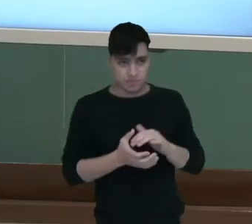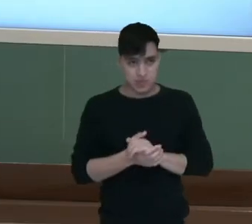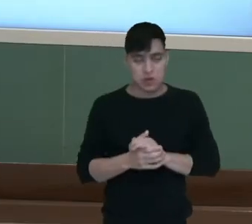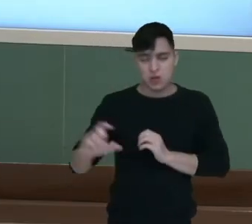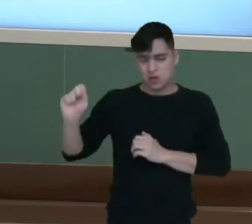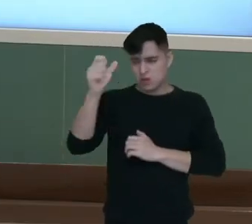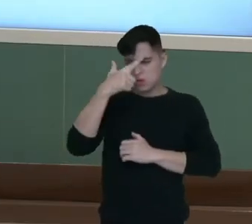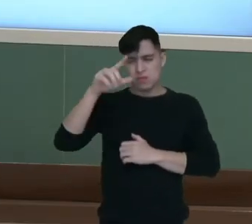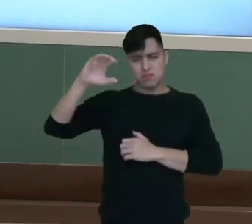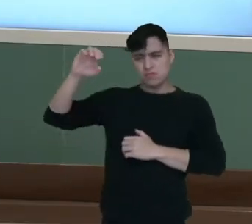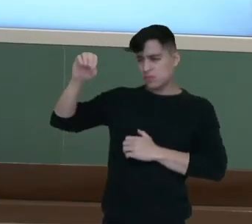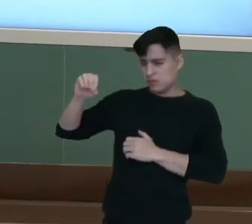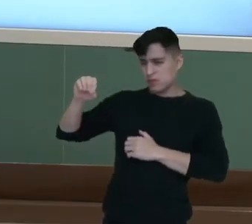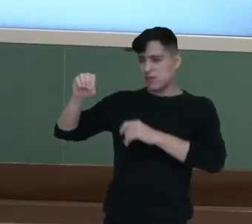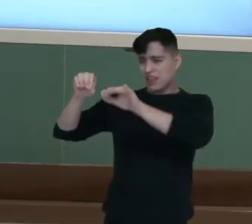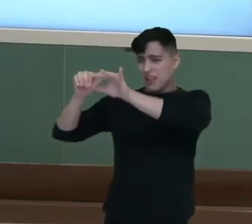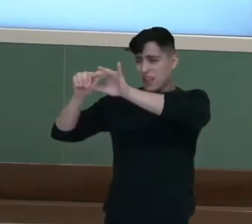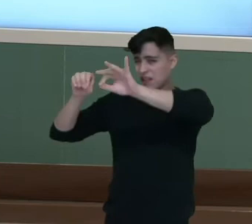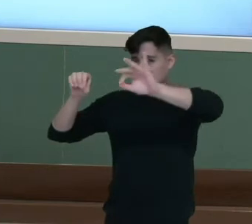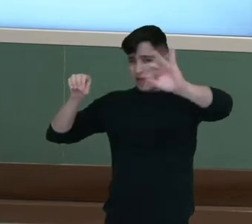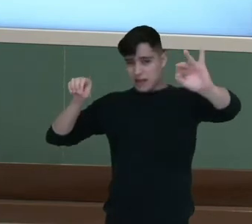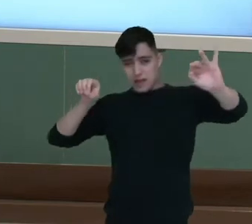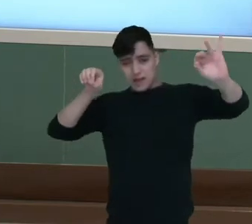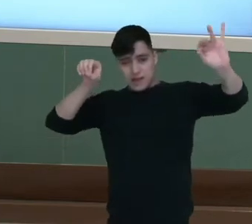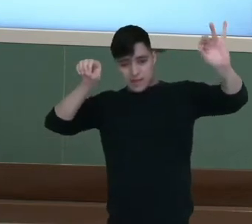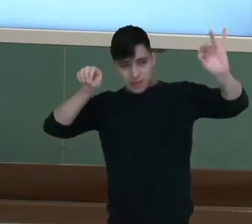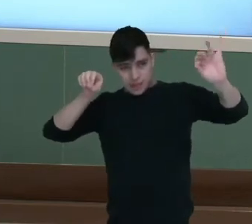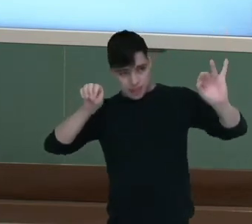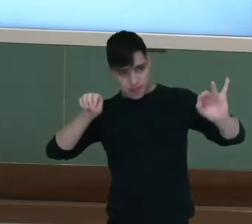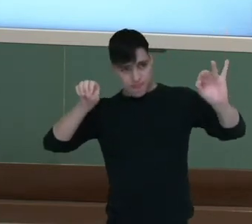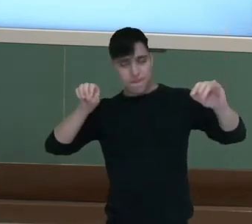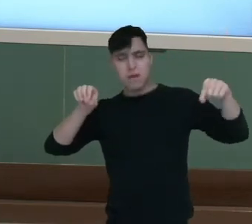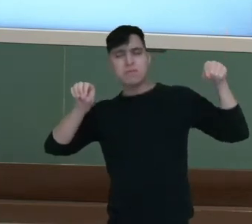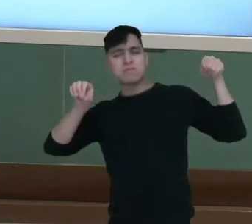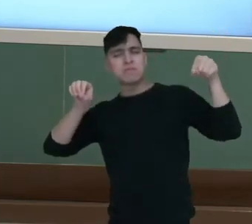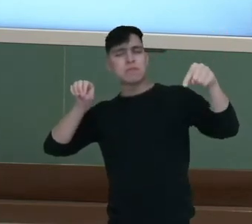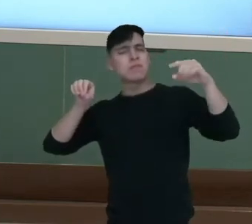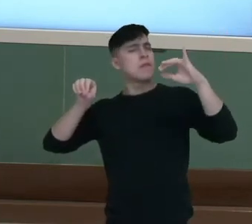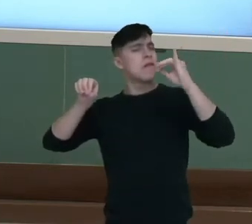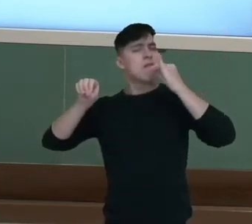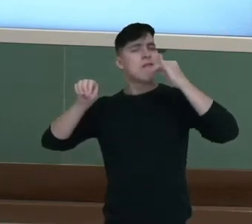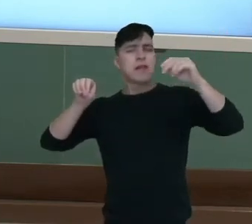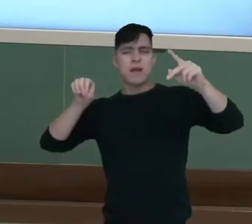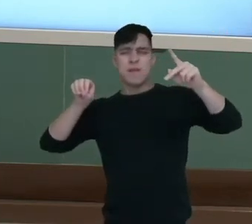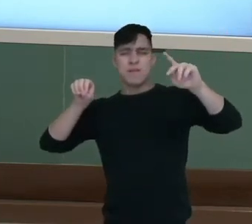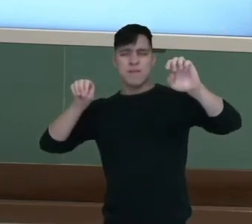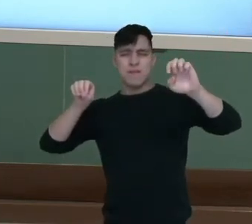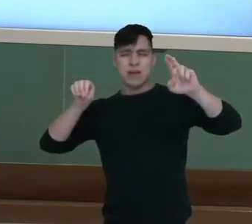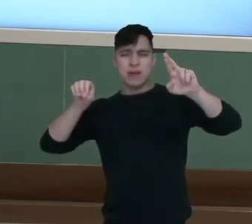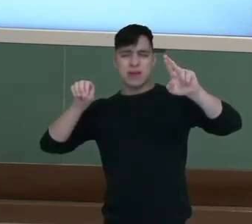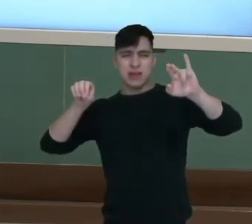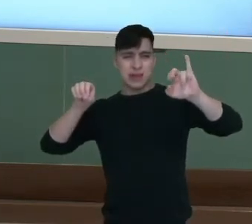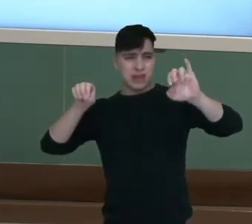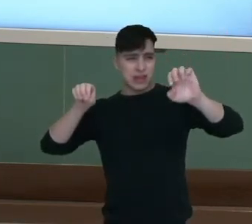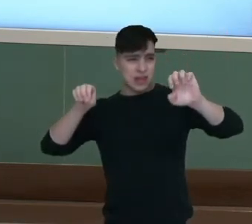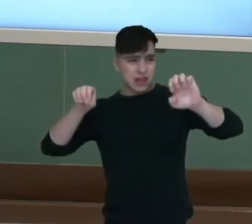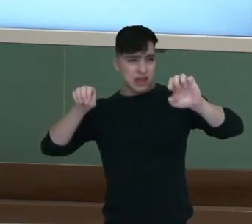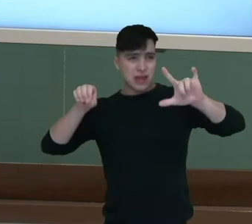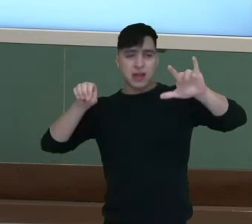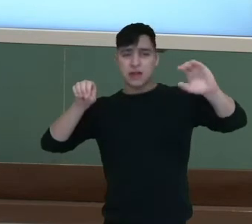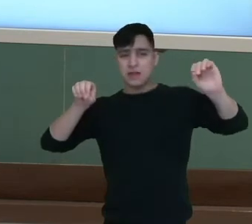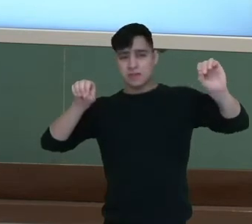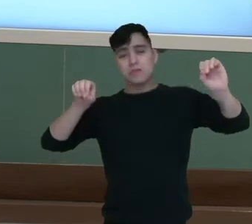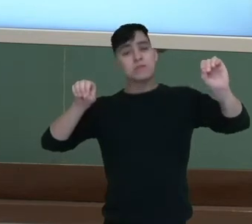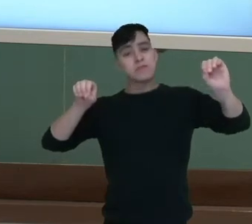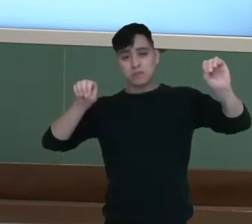dos focos, aqui você estaria próximo, por exemplo, aqui à parte do periélio, e aqui nessa outra representação está